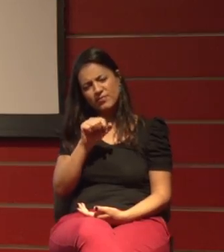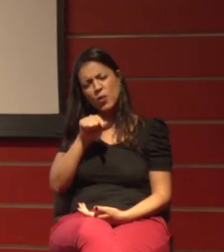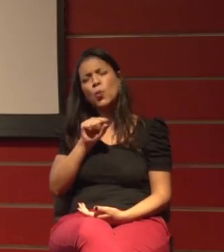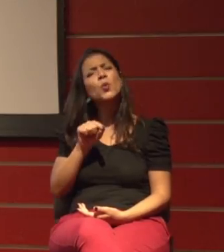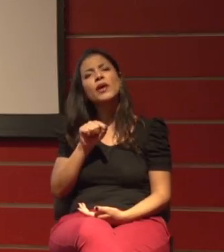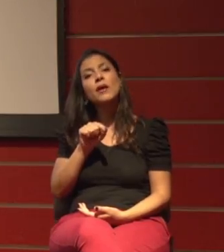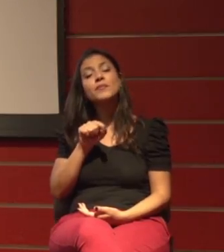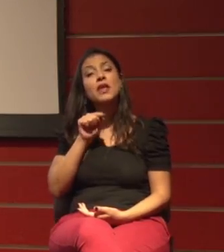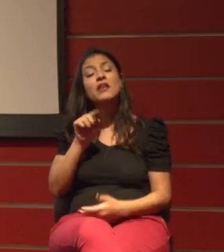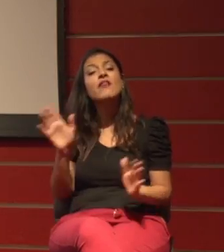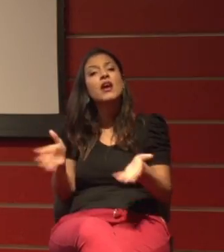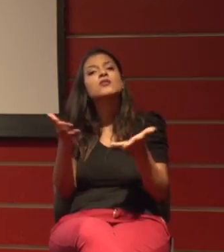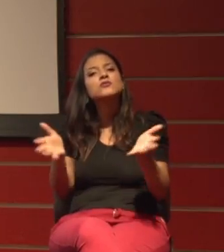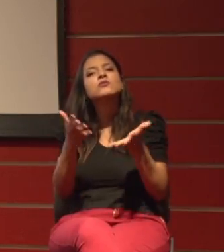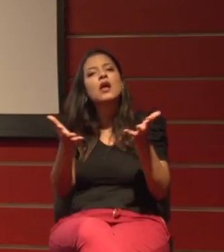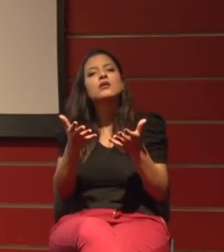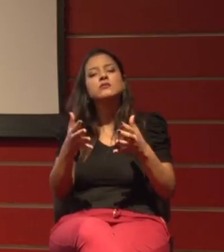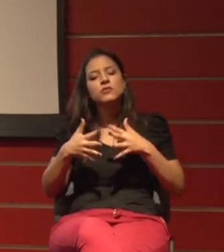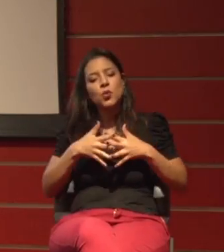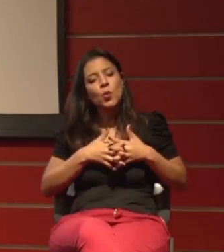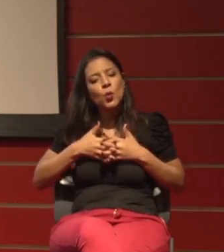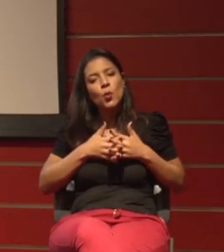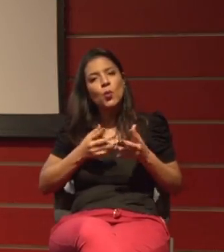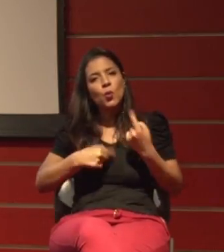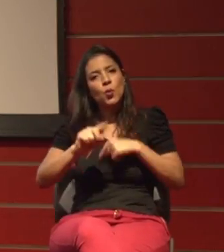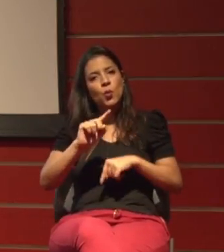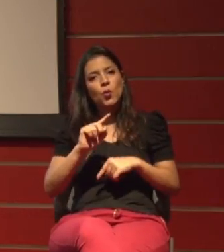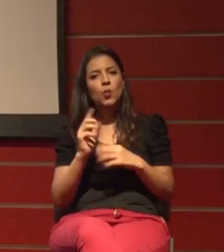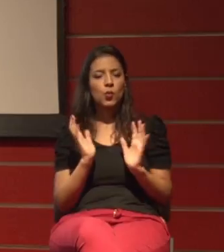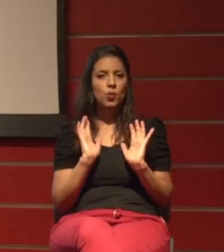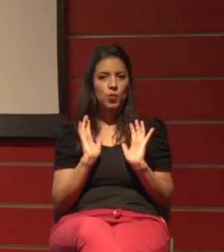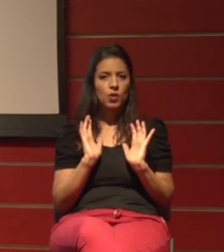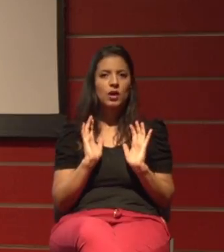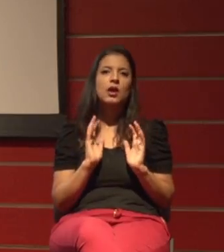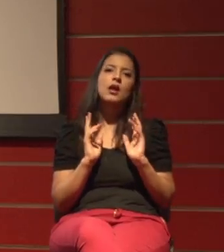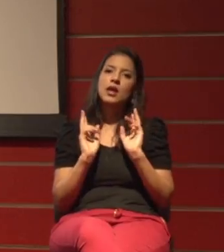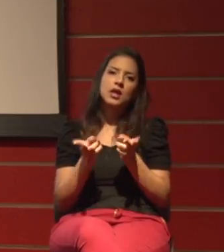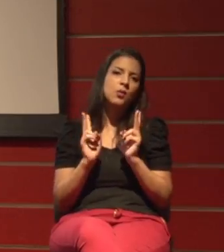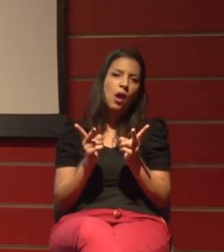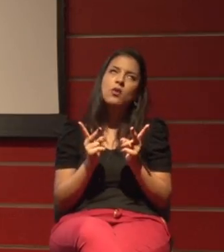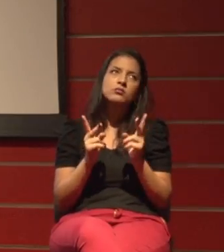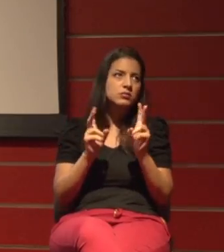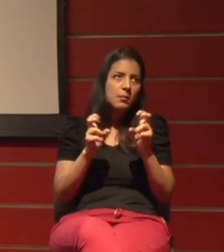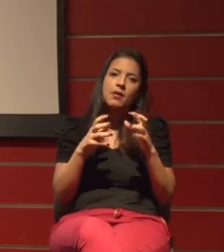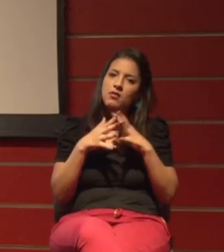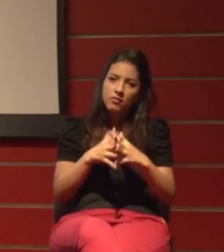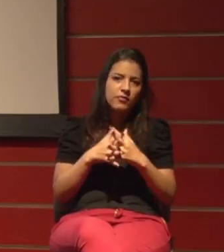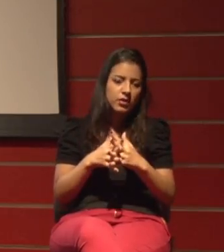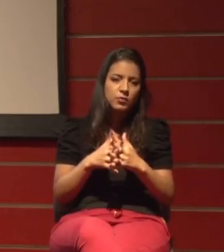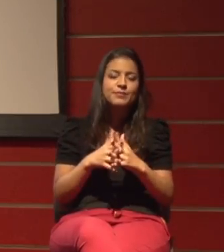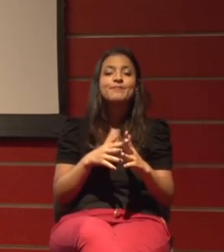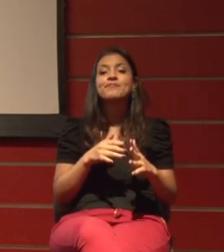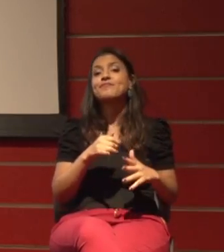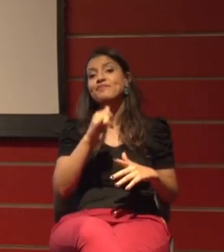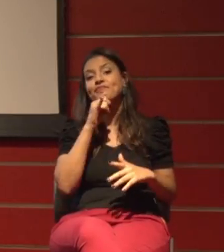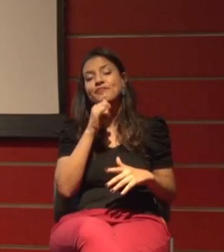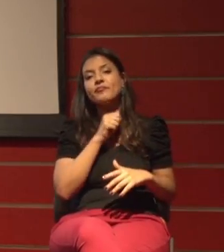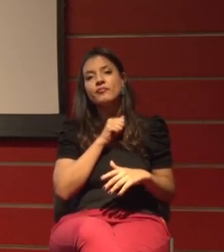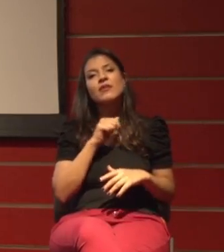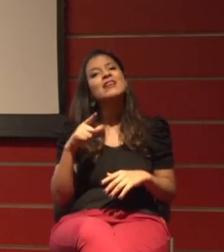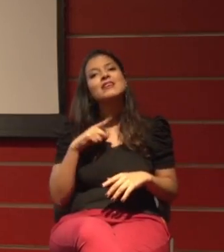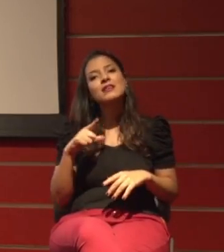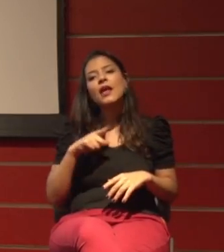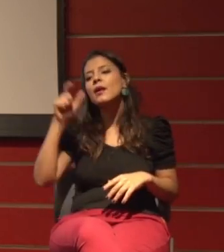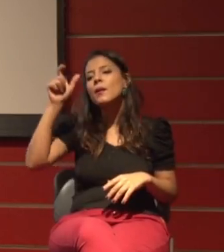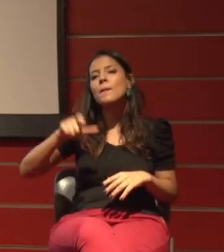externos os melhores subplots lidam com ambos aqui no no mesmo caso do conflito entendeu se a gente tiver eh um